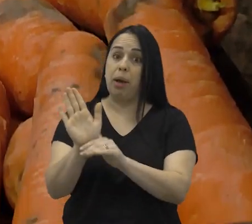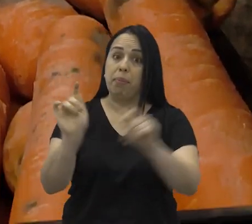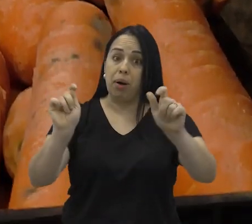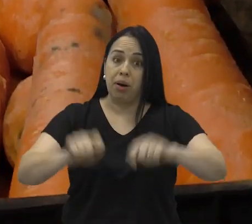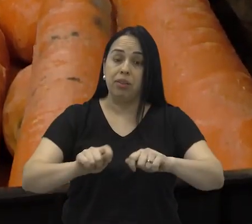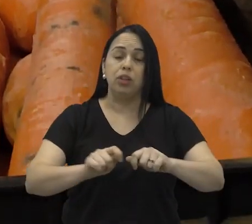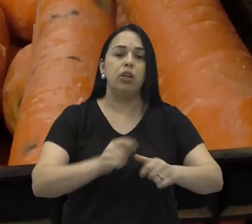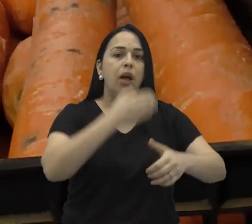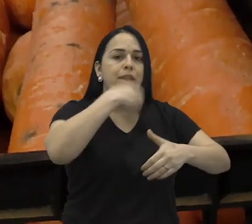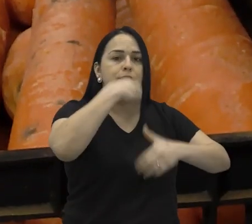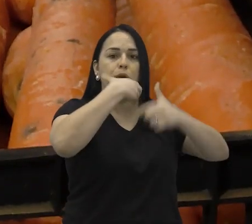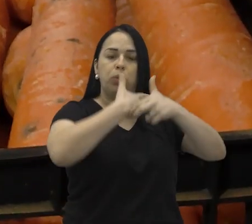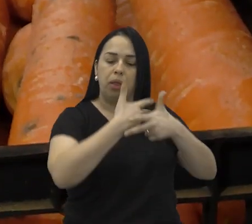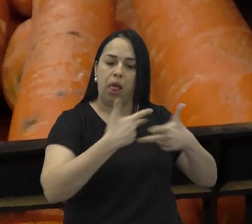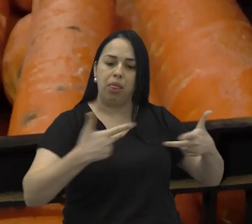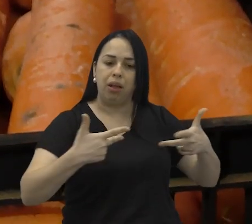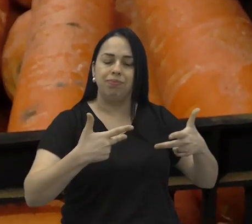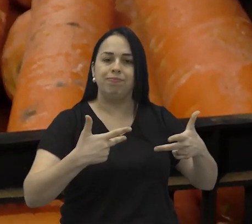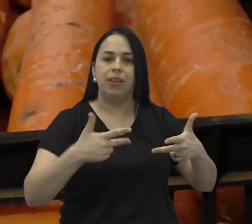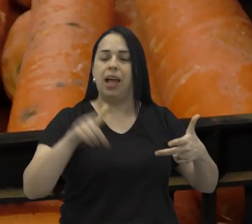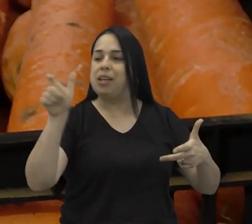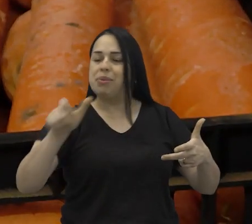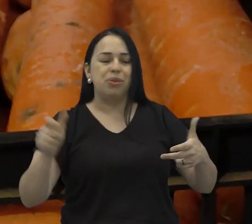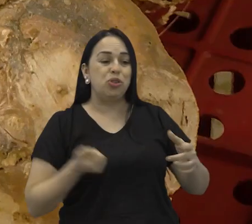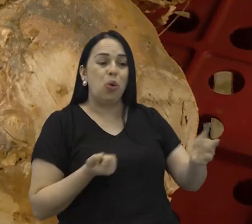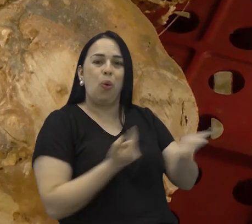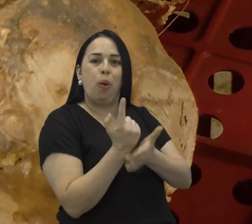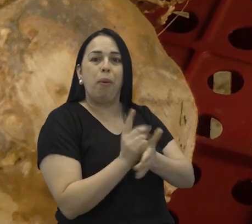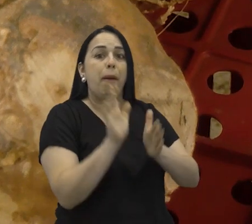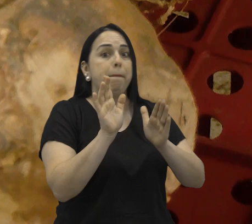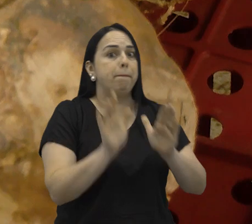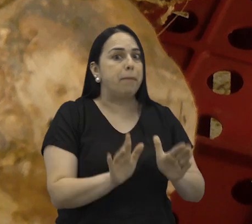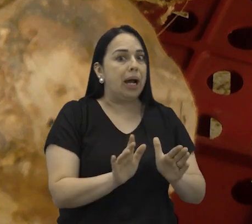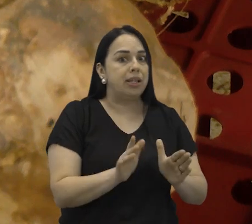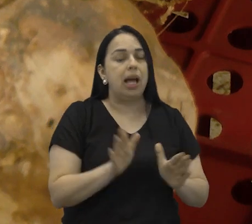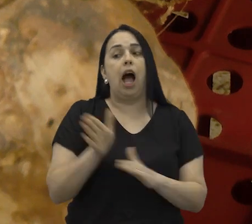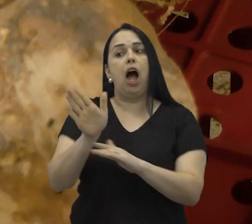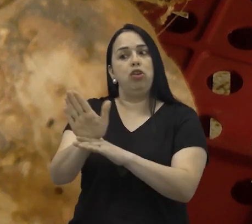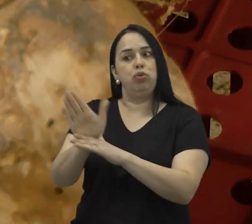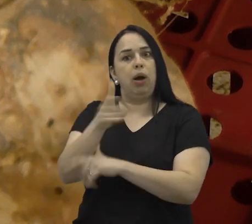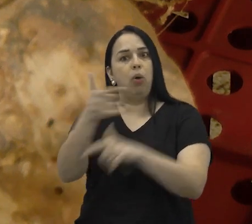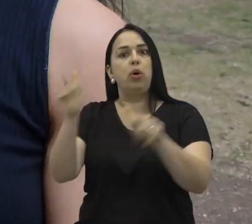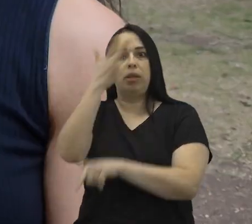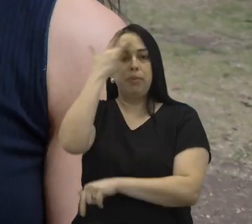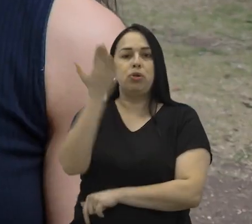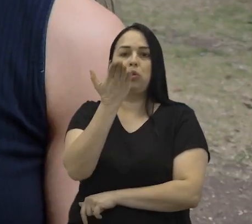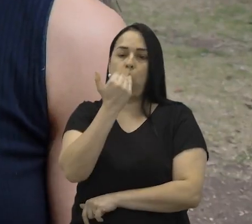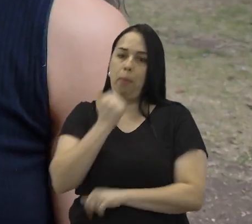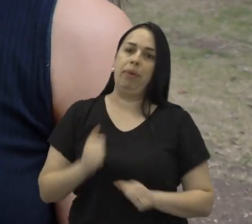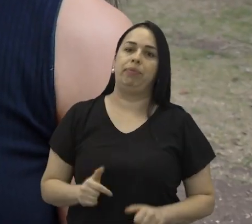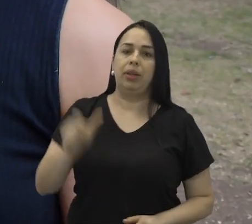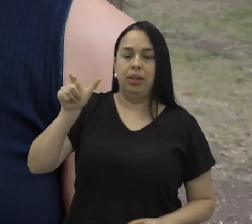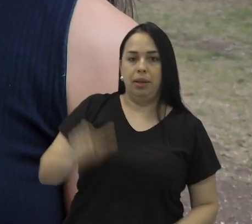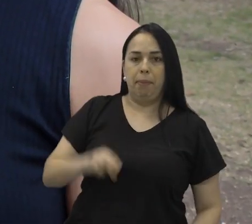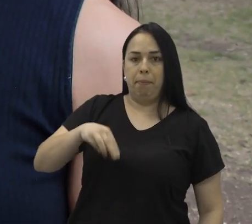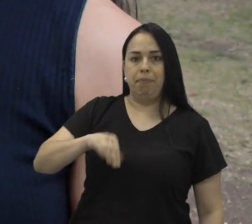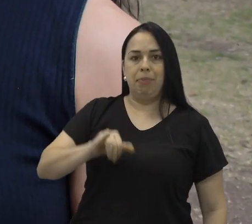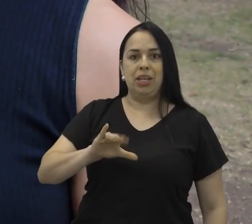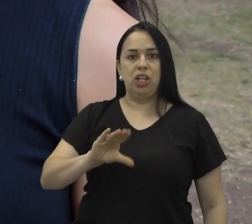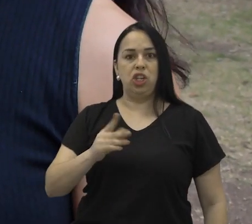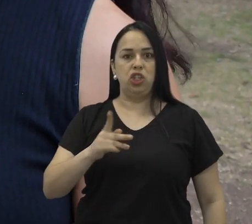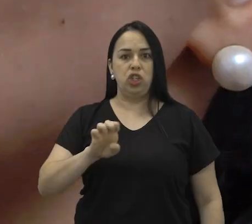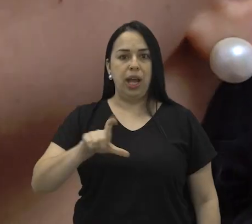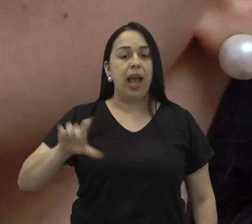São frutas e legumes que às vezes não atraem os consumidores, mas tiram a fome de quem precisa. A Michele conhece bem